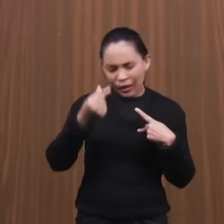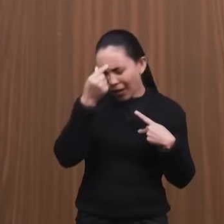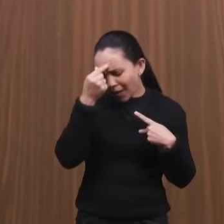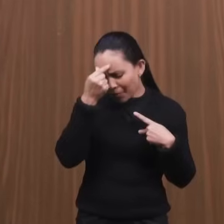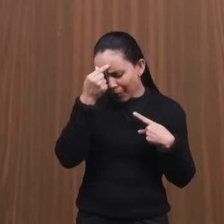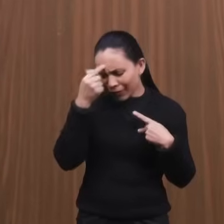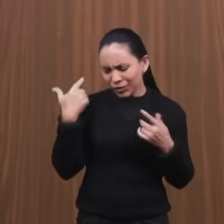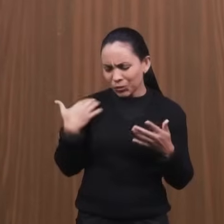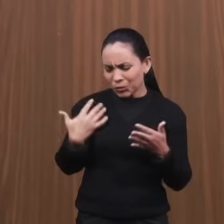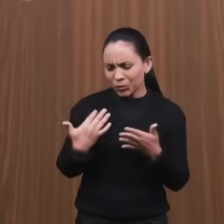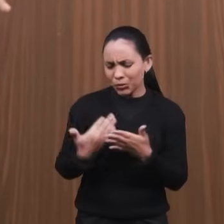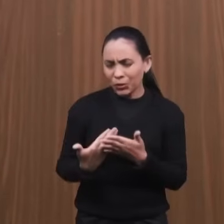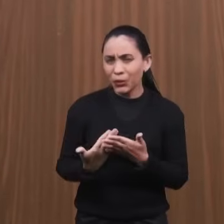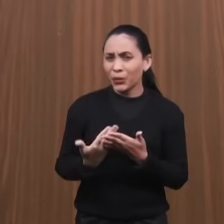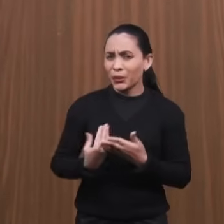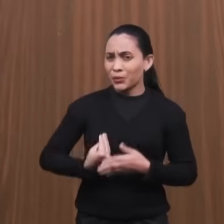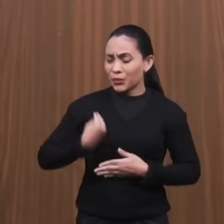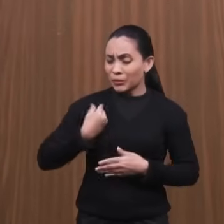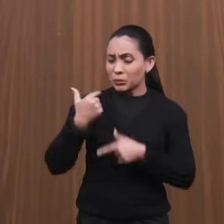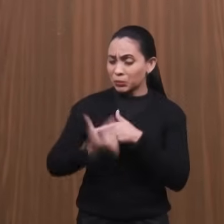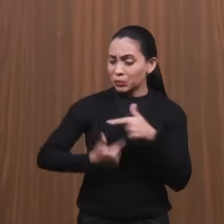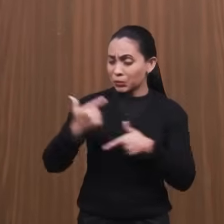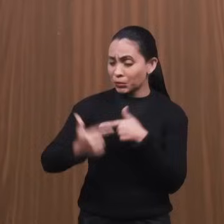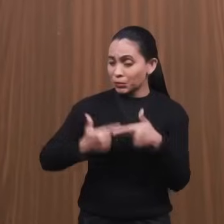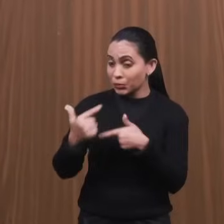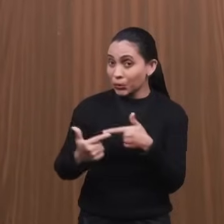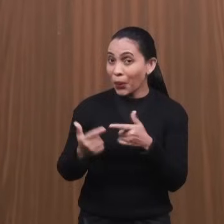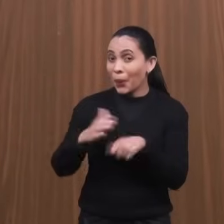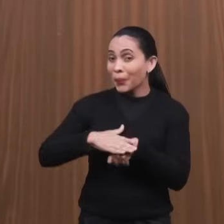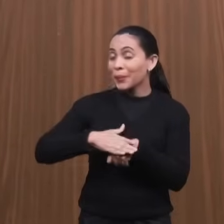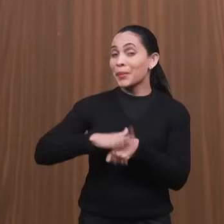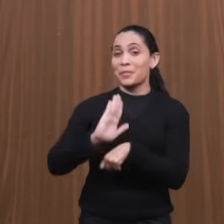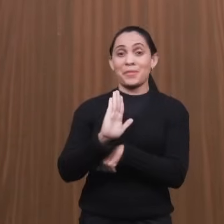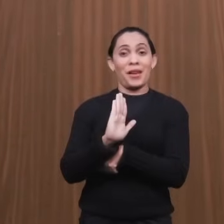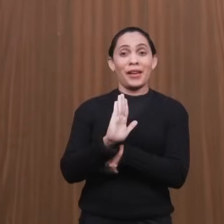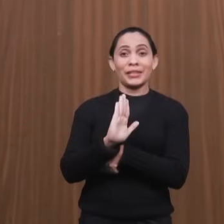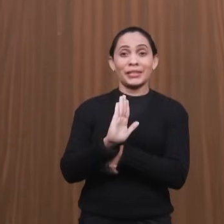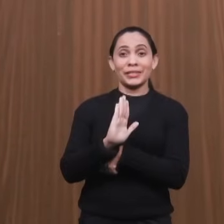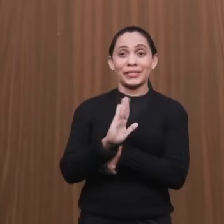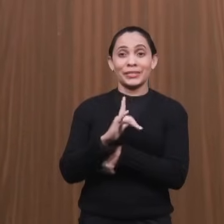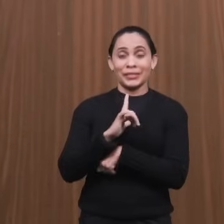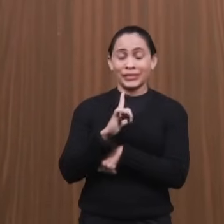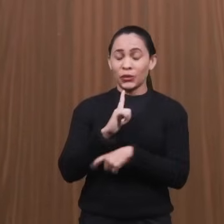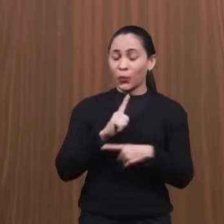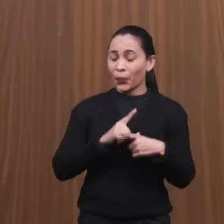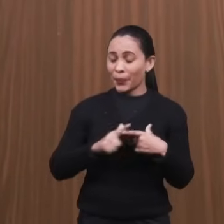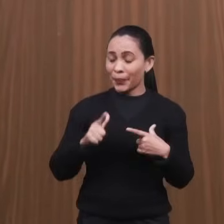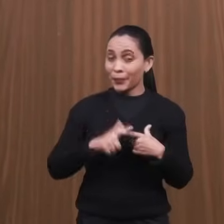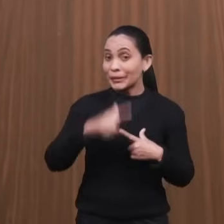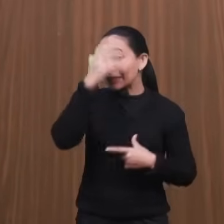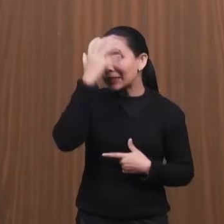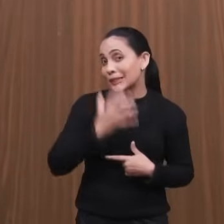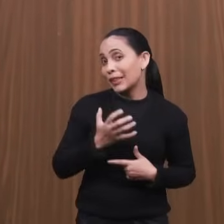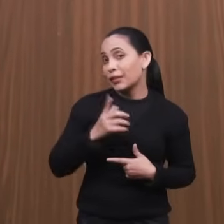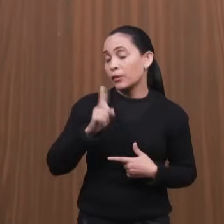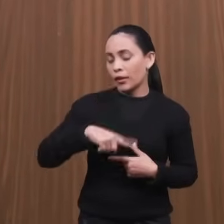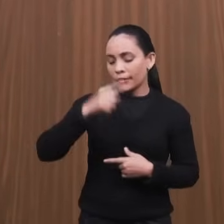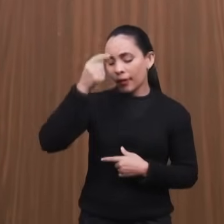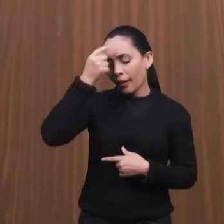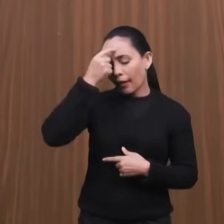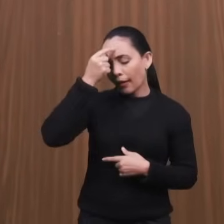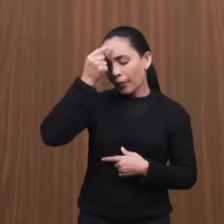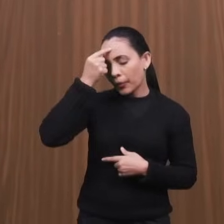que temos vivido tantas tribulações, tantas lutas, o que mais tem sido atingido? A mente do homem. Não